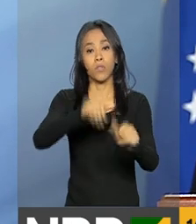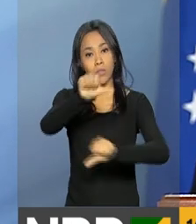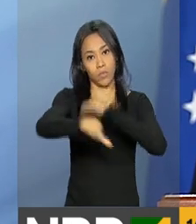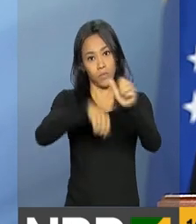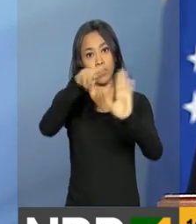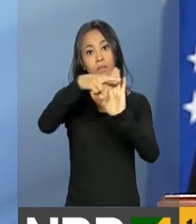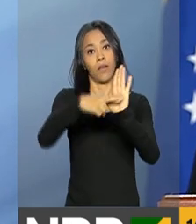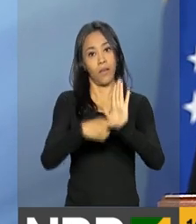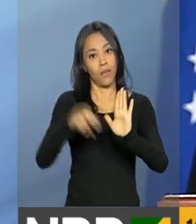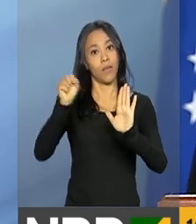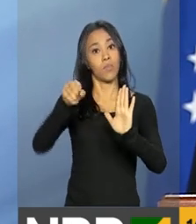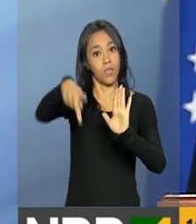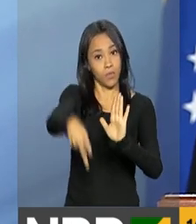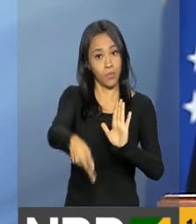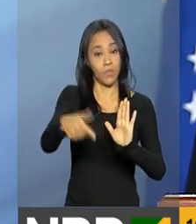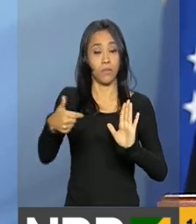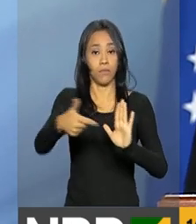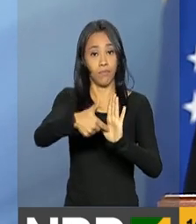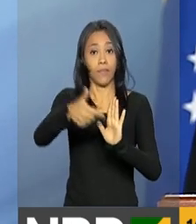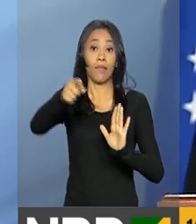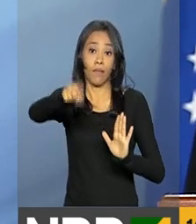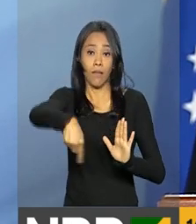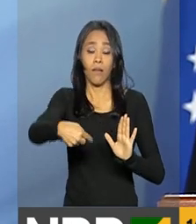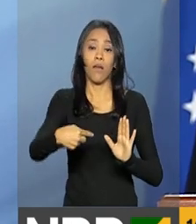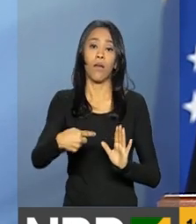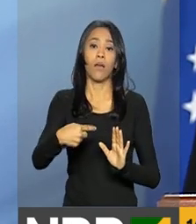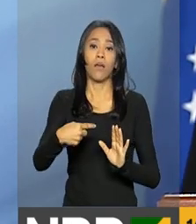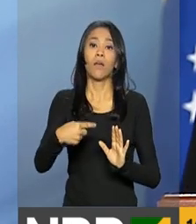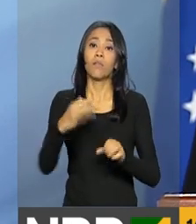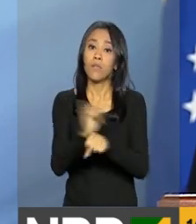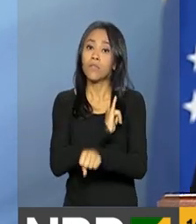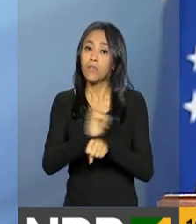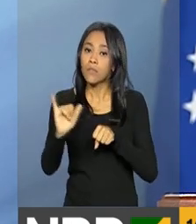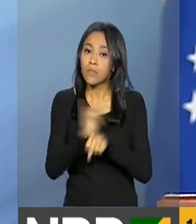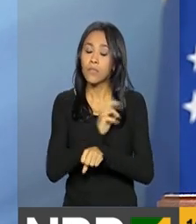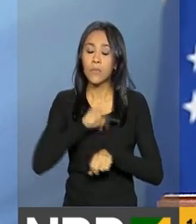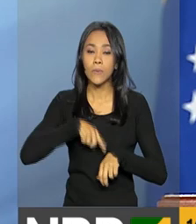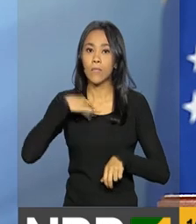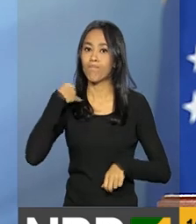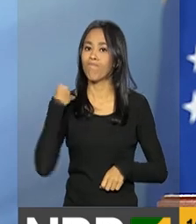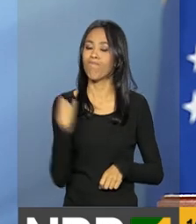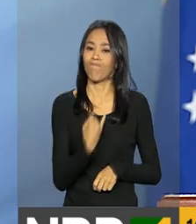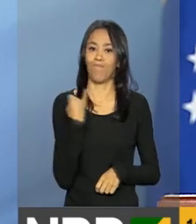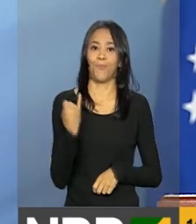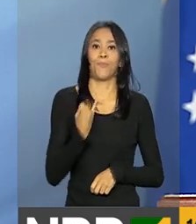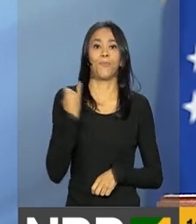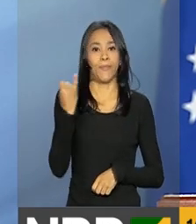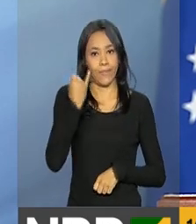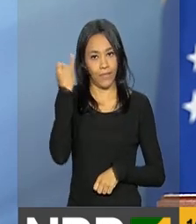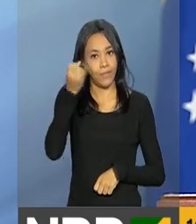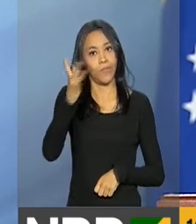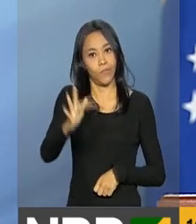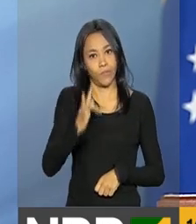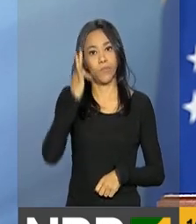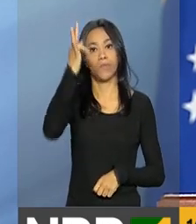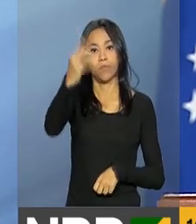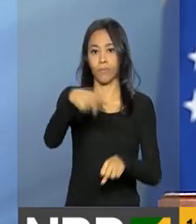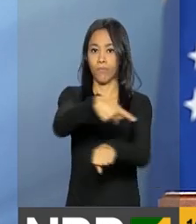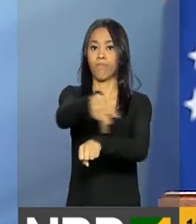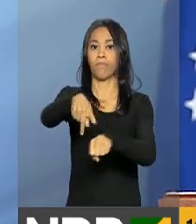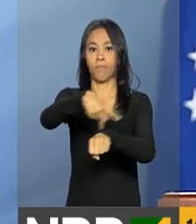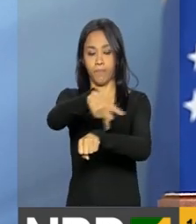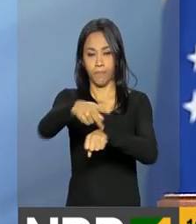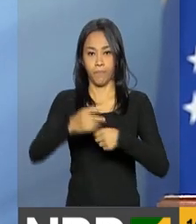Previdência, que é uma medida também extremamente importante para o futuro do país.